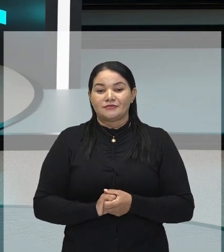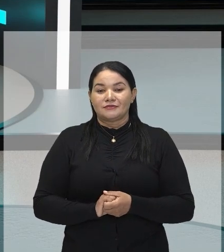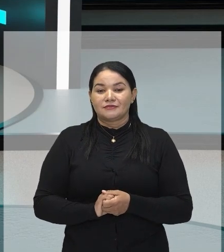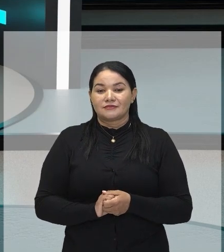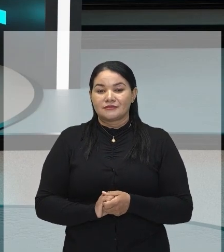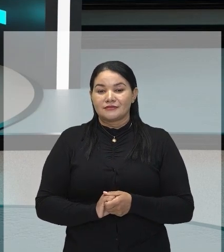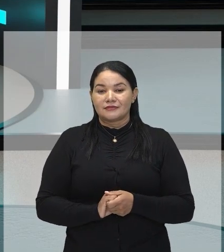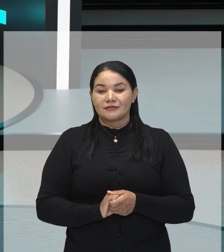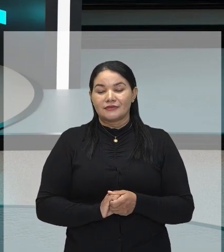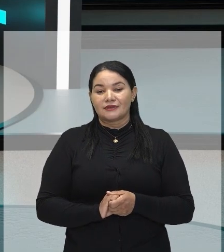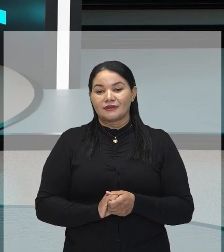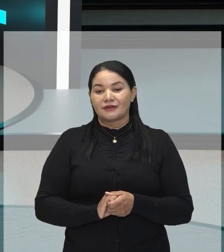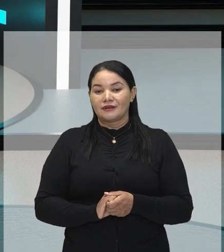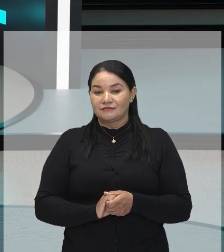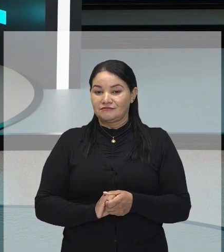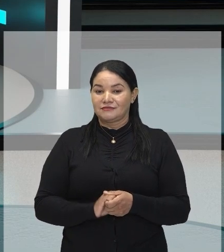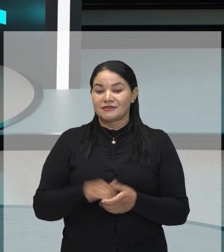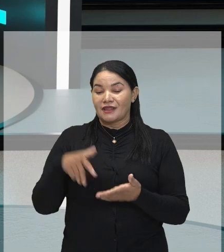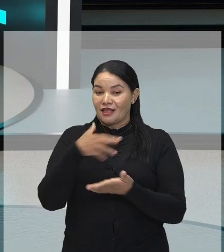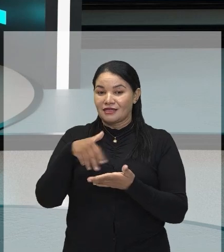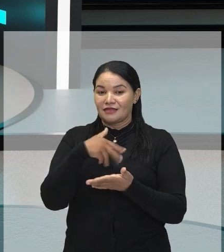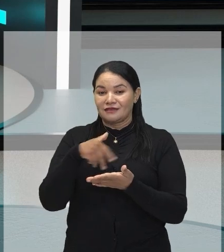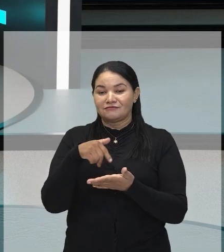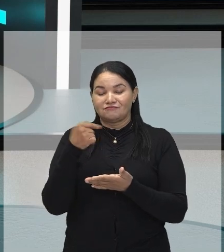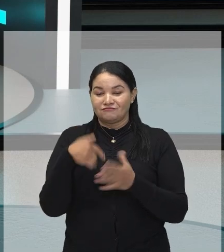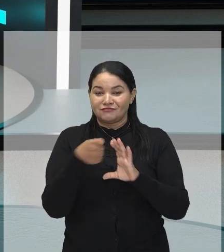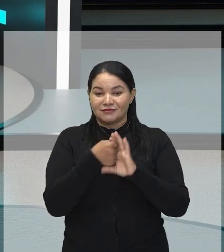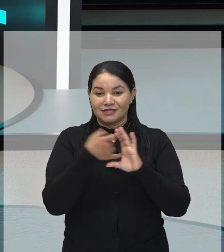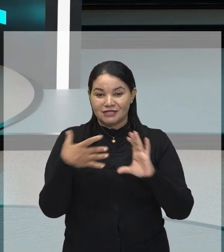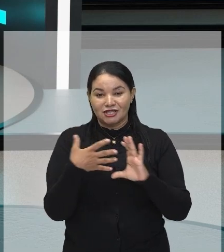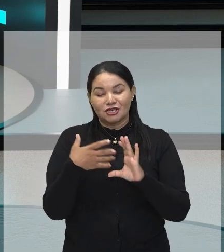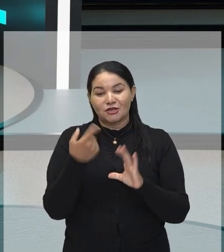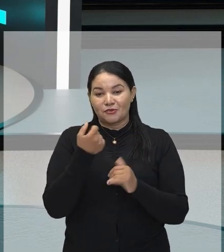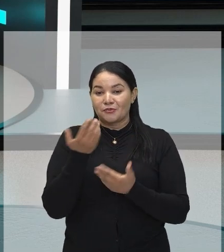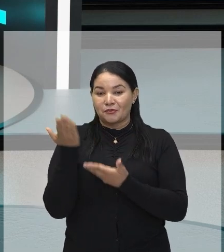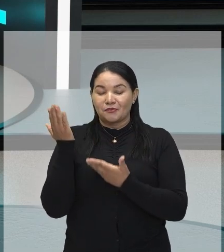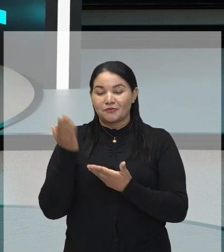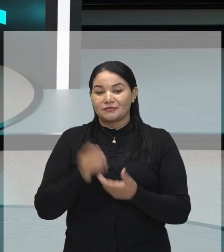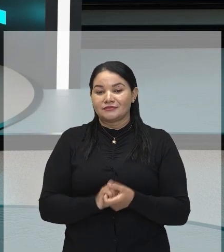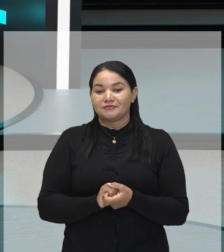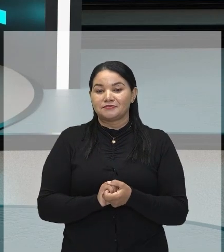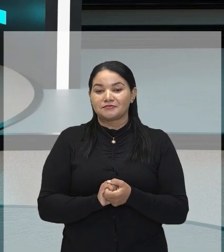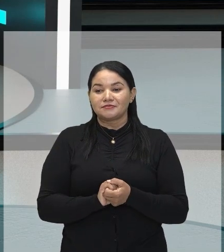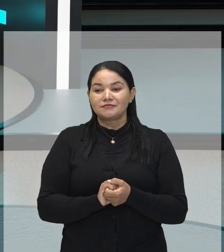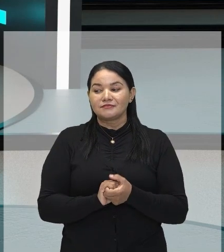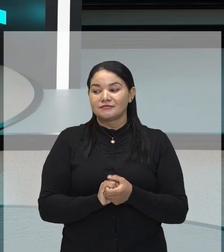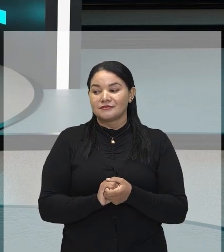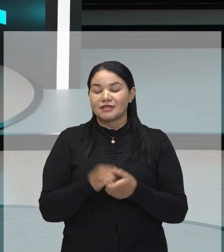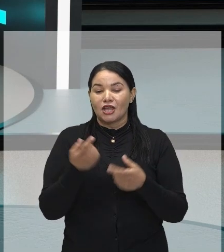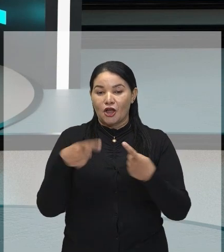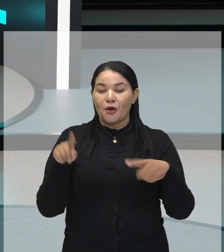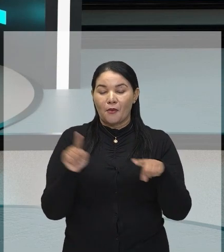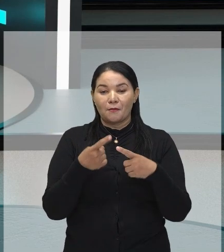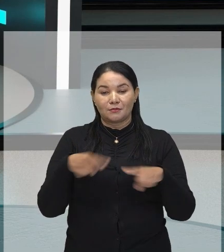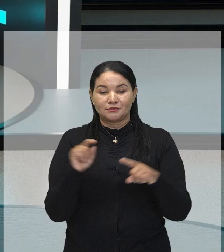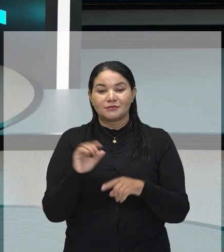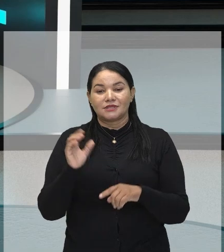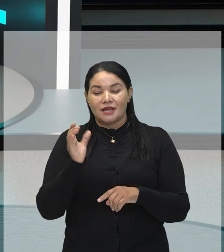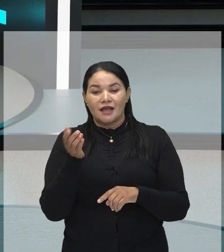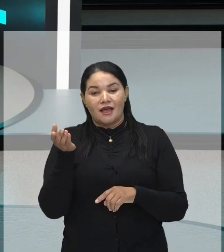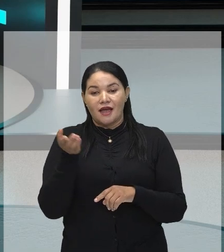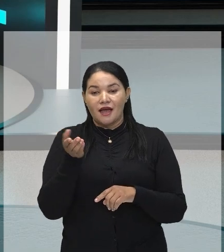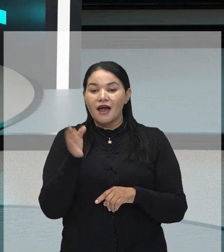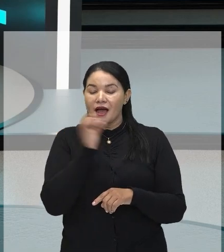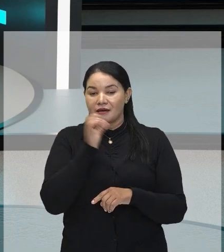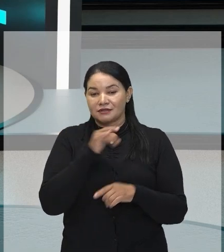se caracteriza por ser uma marchinha acelerada ao som de uma banda que segue o estilo dos blocos